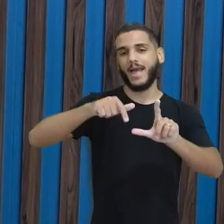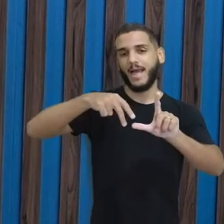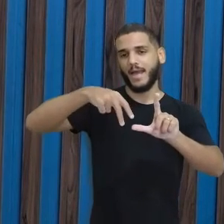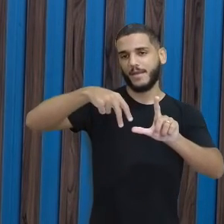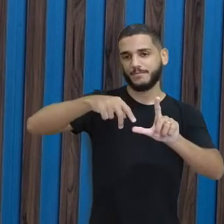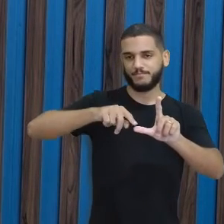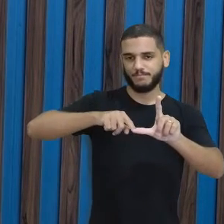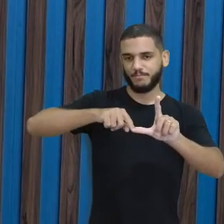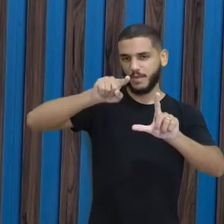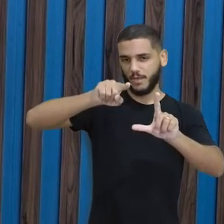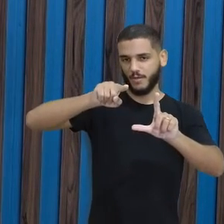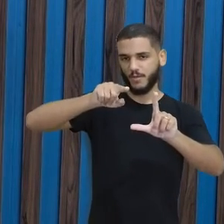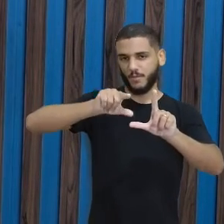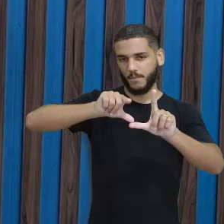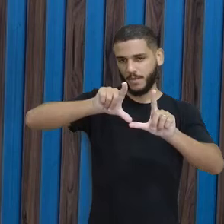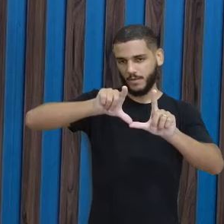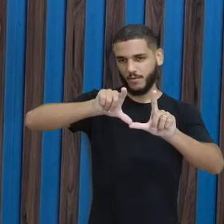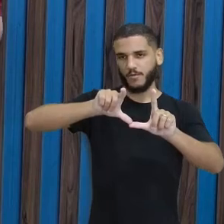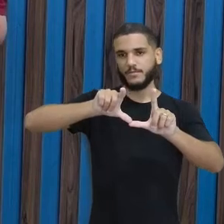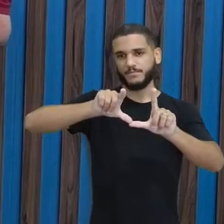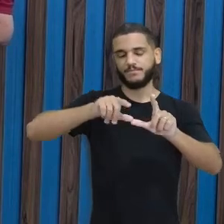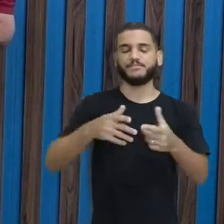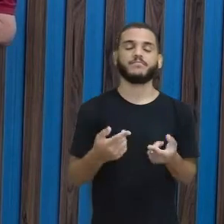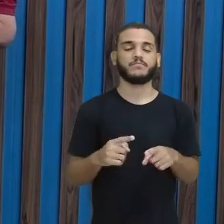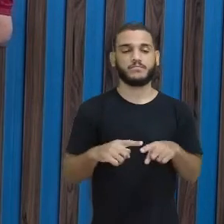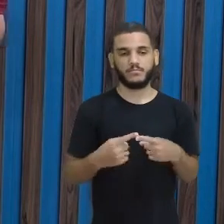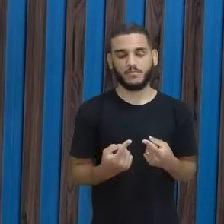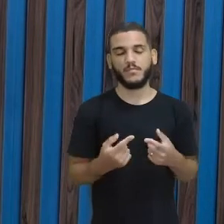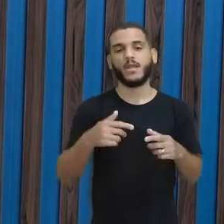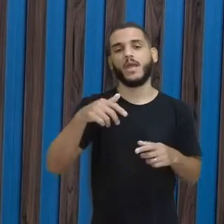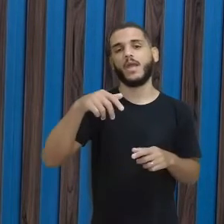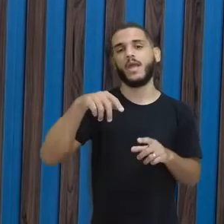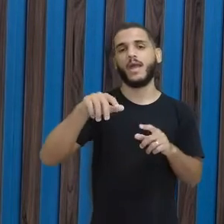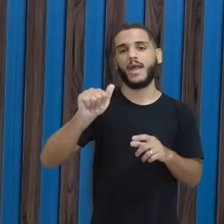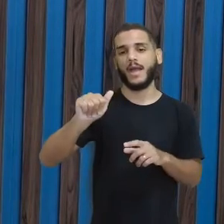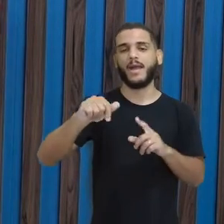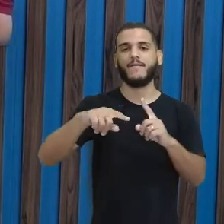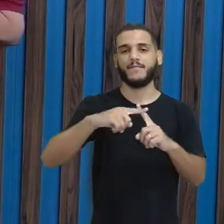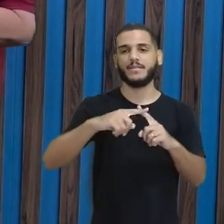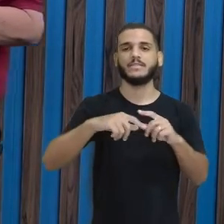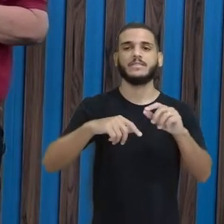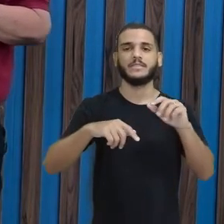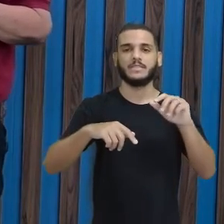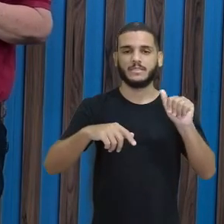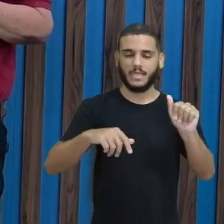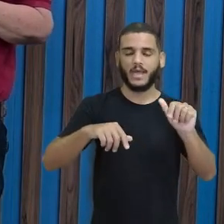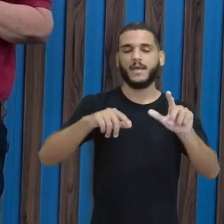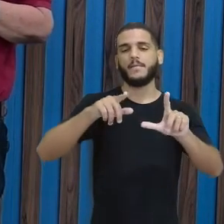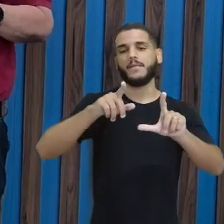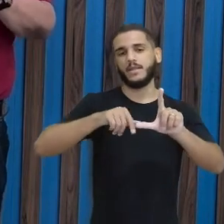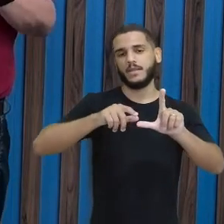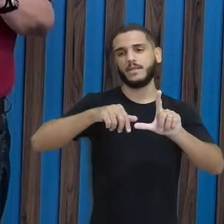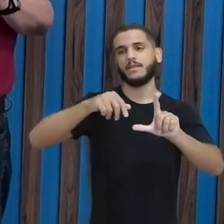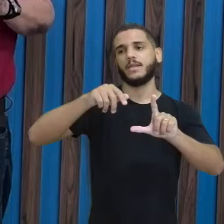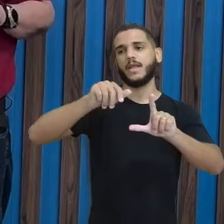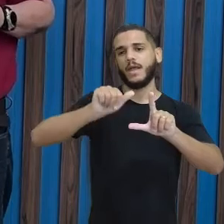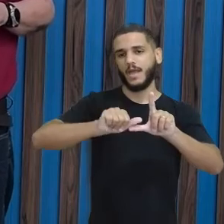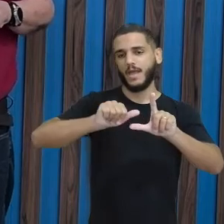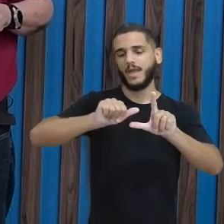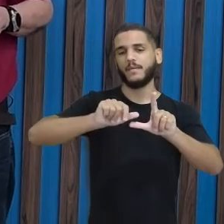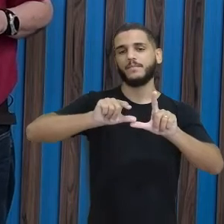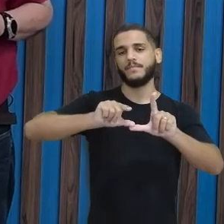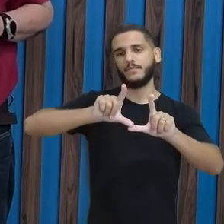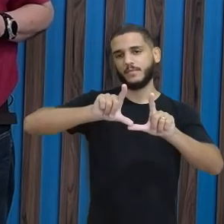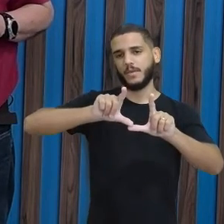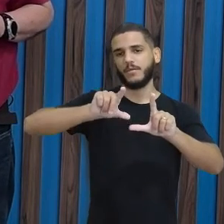dominado. Então esse azinho com azão vai dar azinho, e o azinho com azinho vai dar o azinho. O que é que você vê?